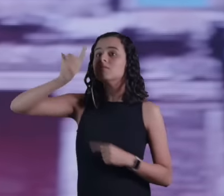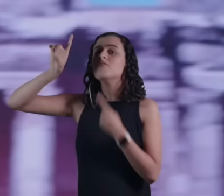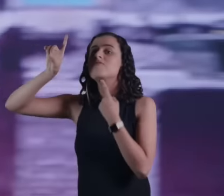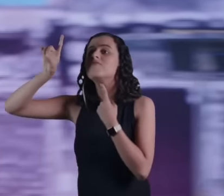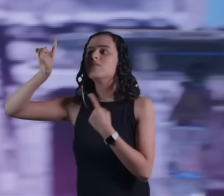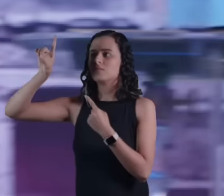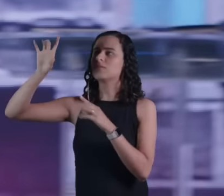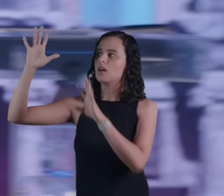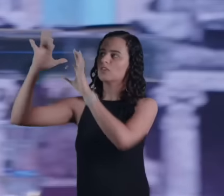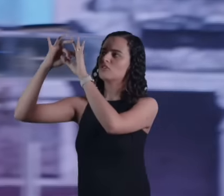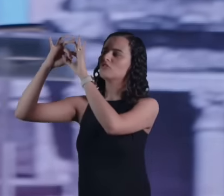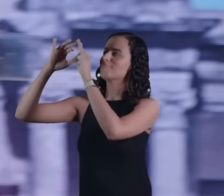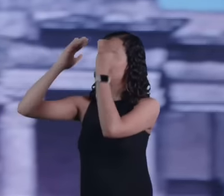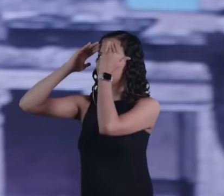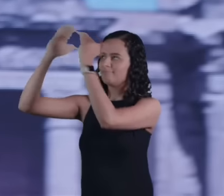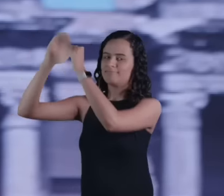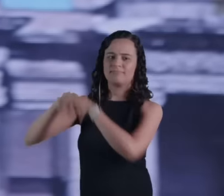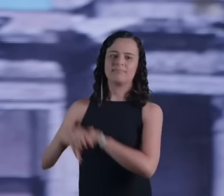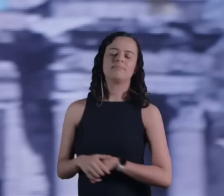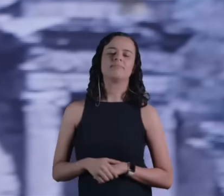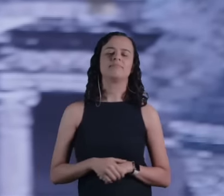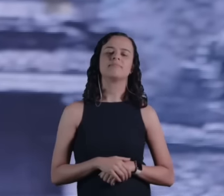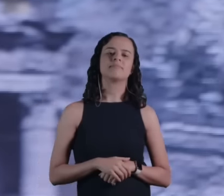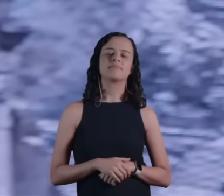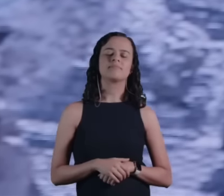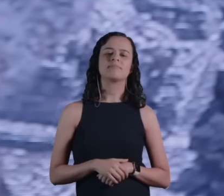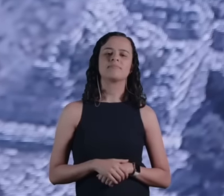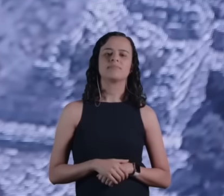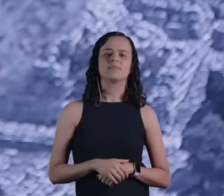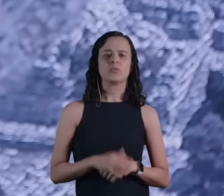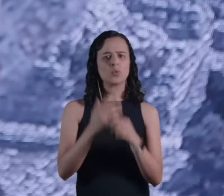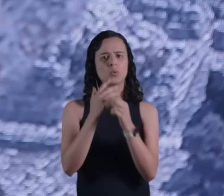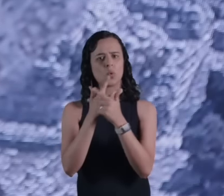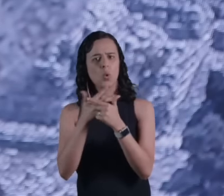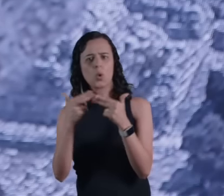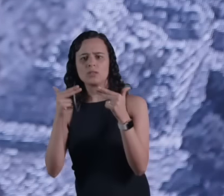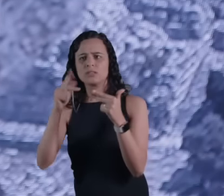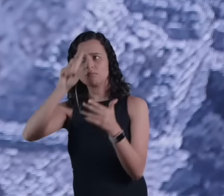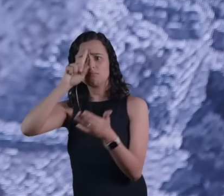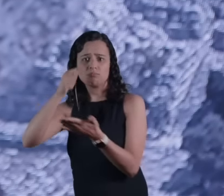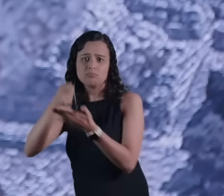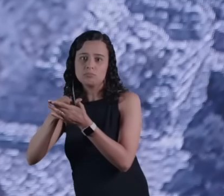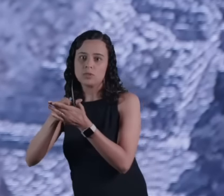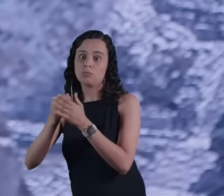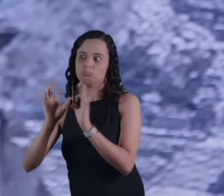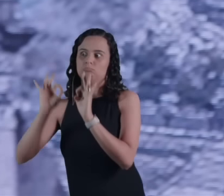Deus. Nas grandes e nas pequenas decisões.